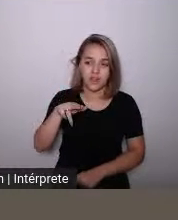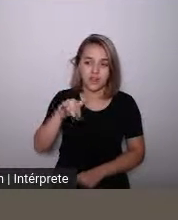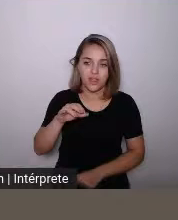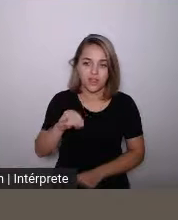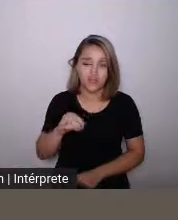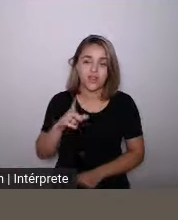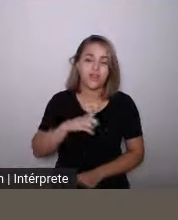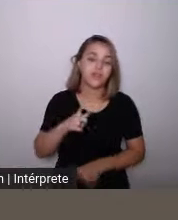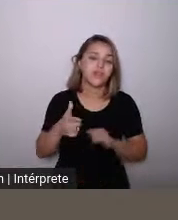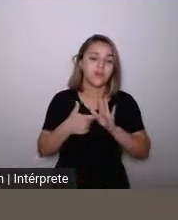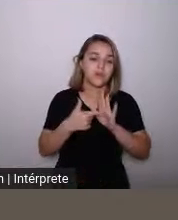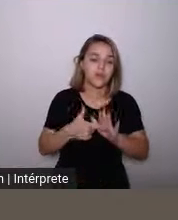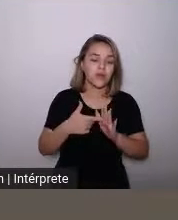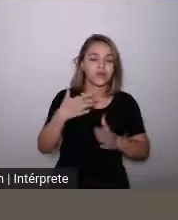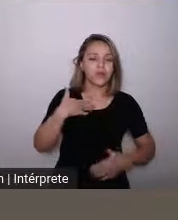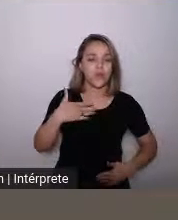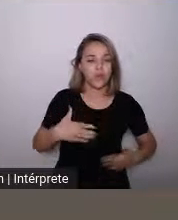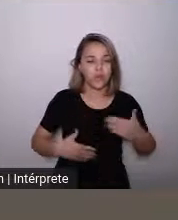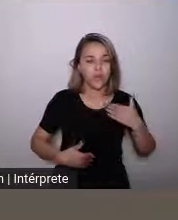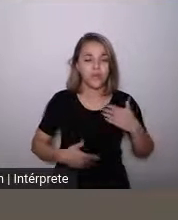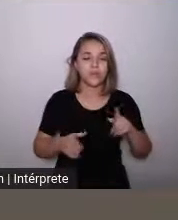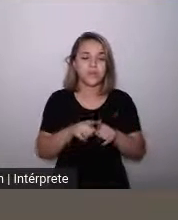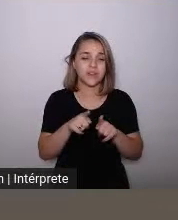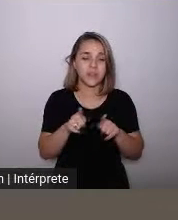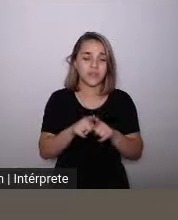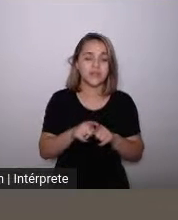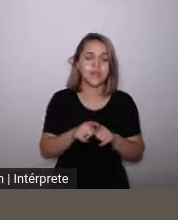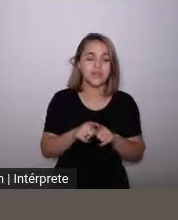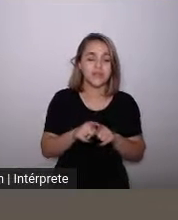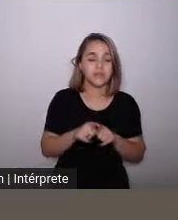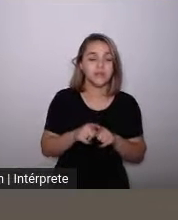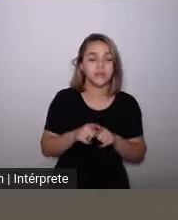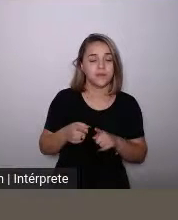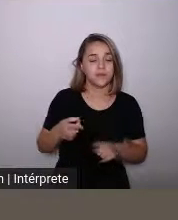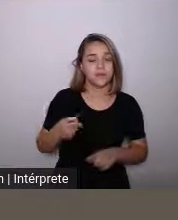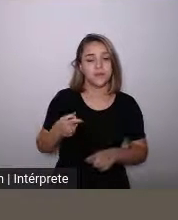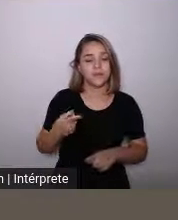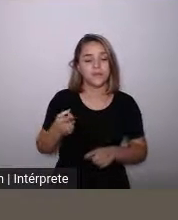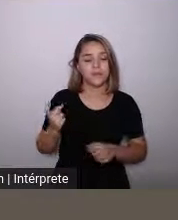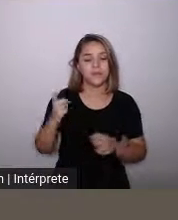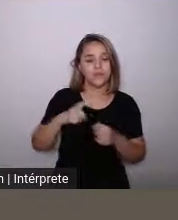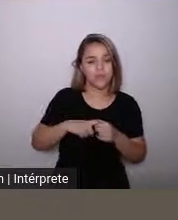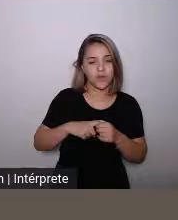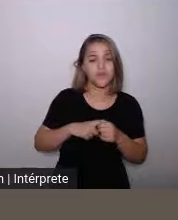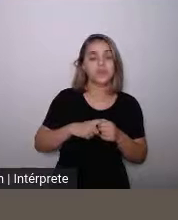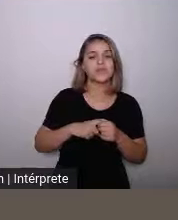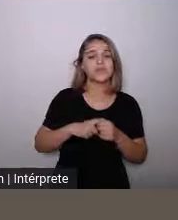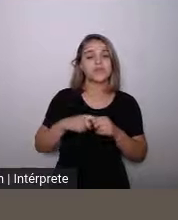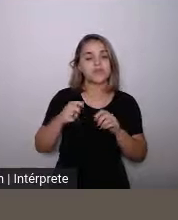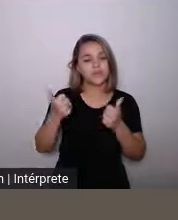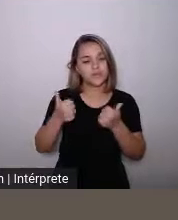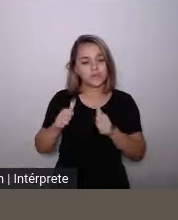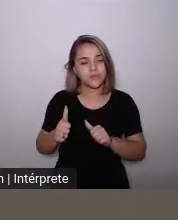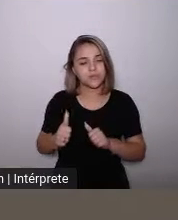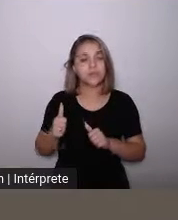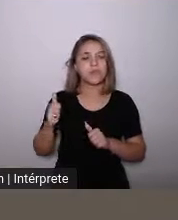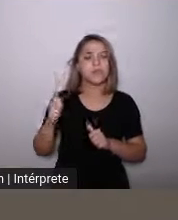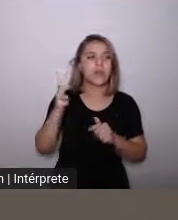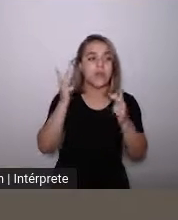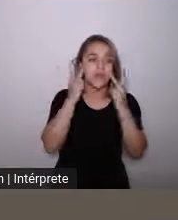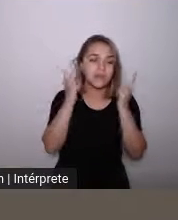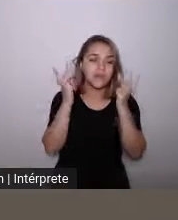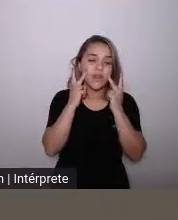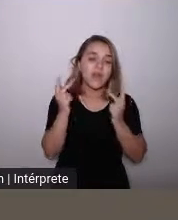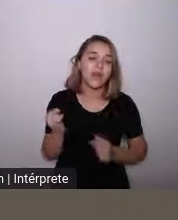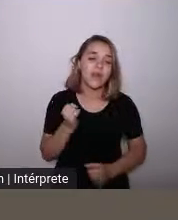ousada do corpo e recua ante a presença do prosaico, fazendo uma moldagem com o cientificismo naturalista, que é importante